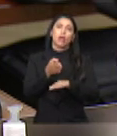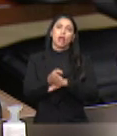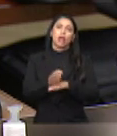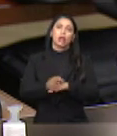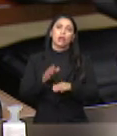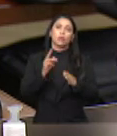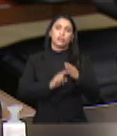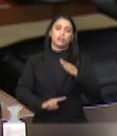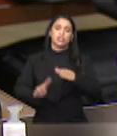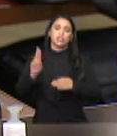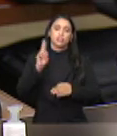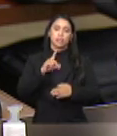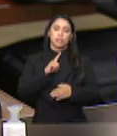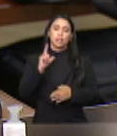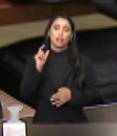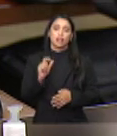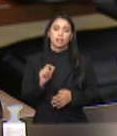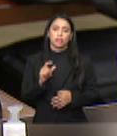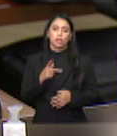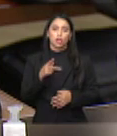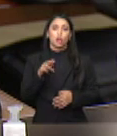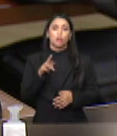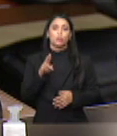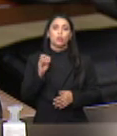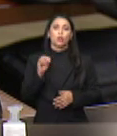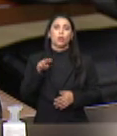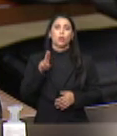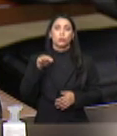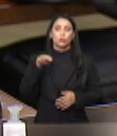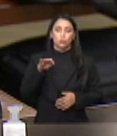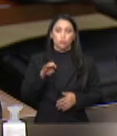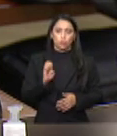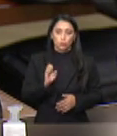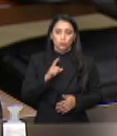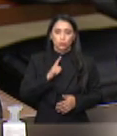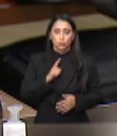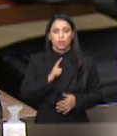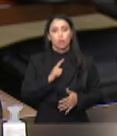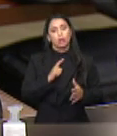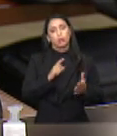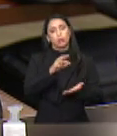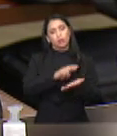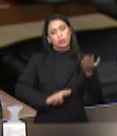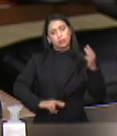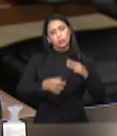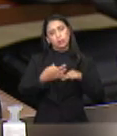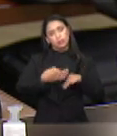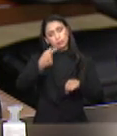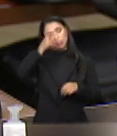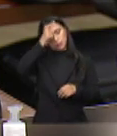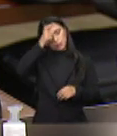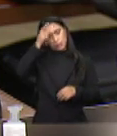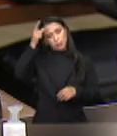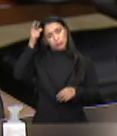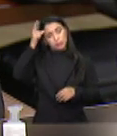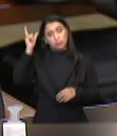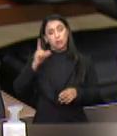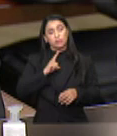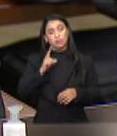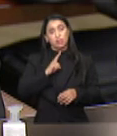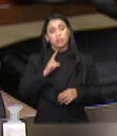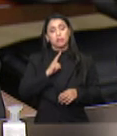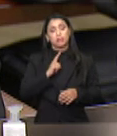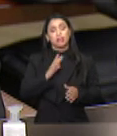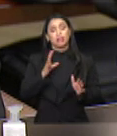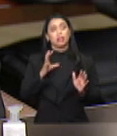e do ProUni, no acordo da relatoria do ministro Ricardo Lewandowski. Fizemos isso na questão do acesso aos cargos públicos